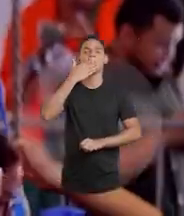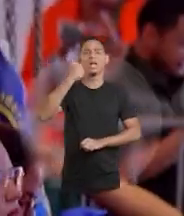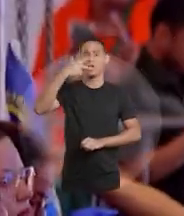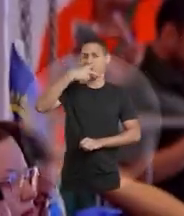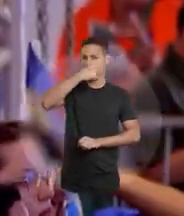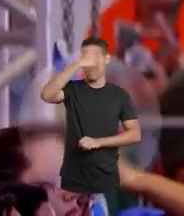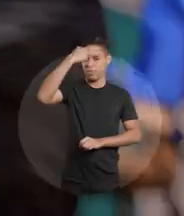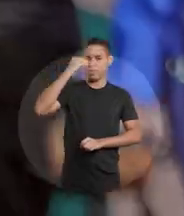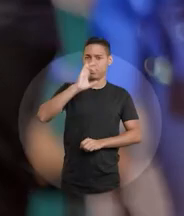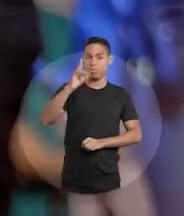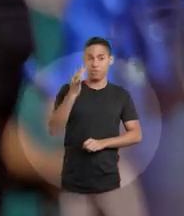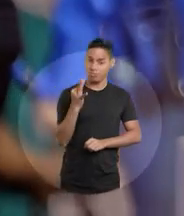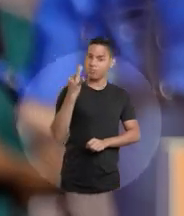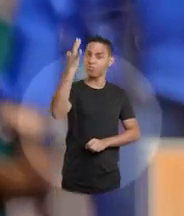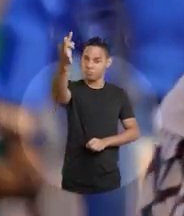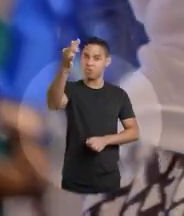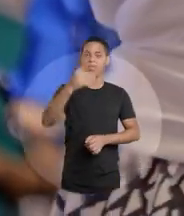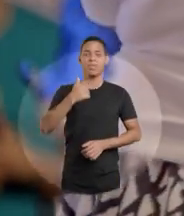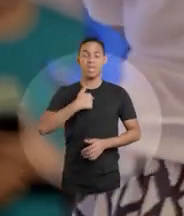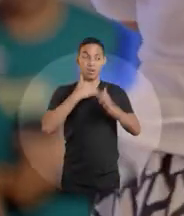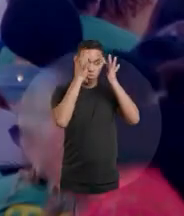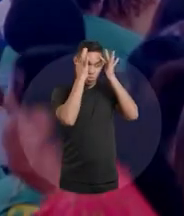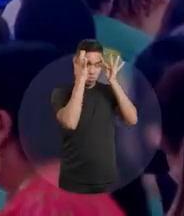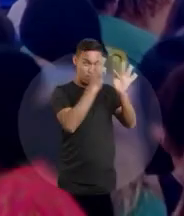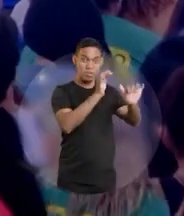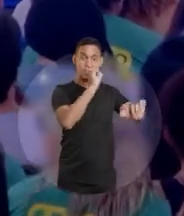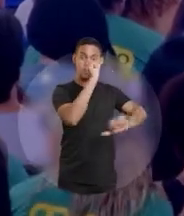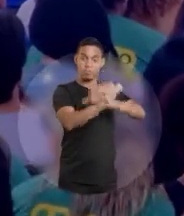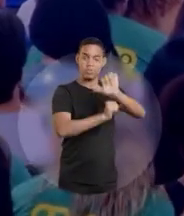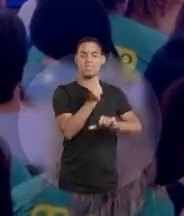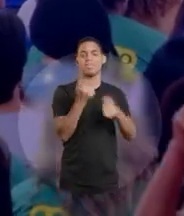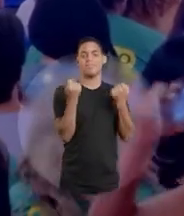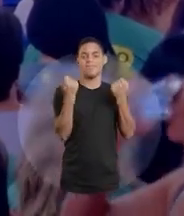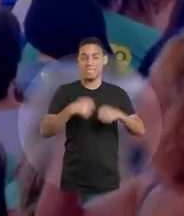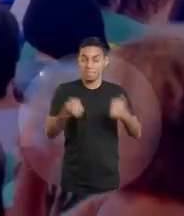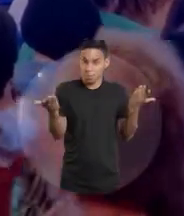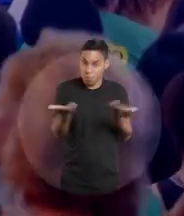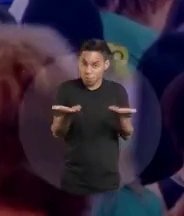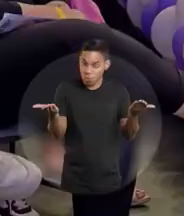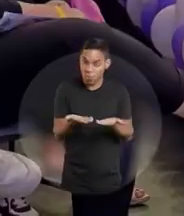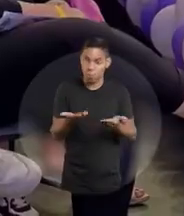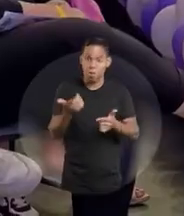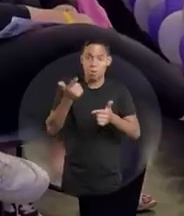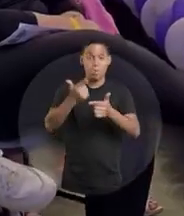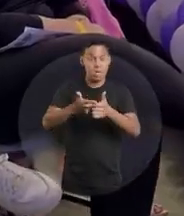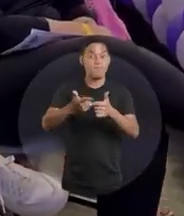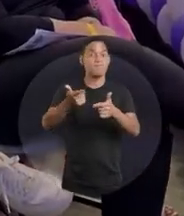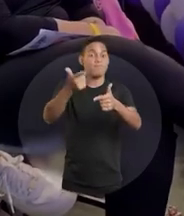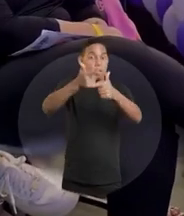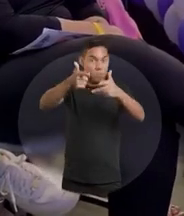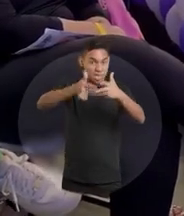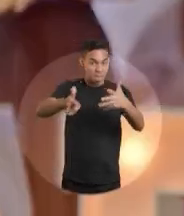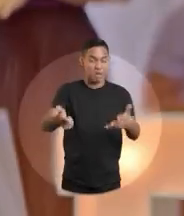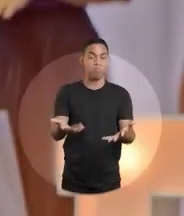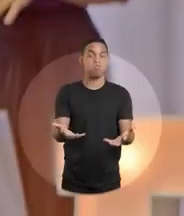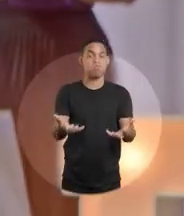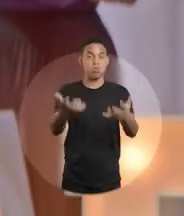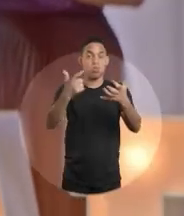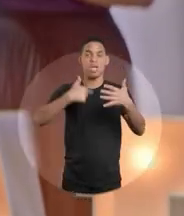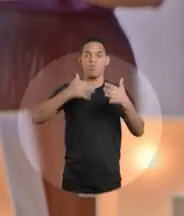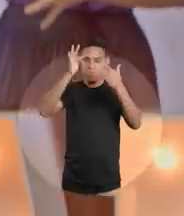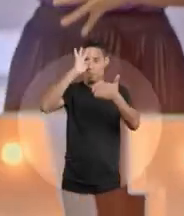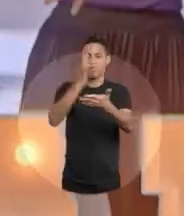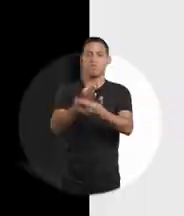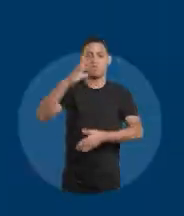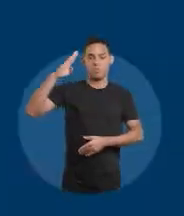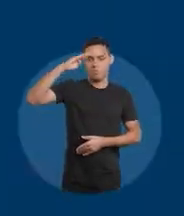melhor para o Campo Grande. Então eu confio numa mudança que a gente precisa, porque o problema é grande. Eu